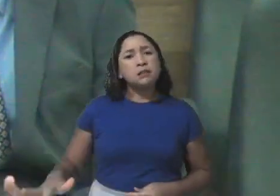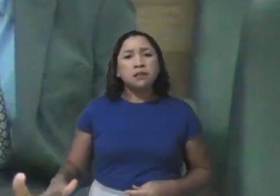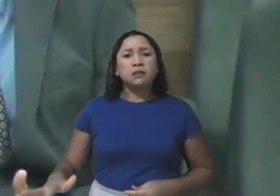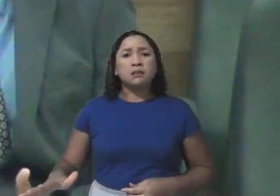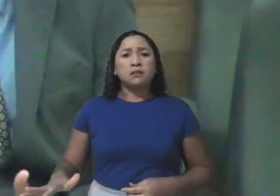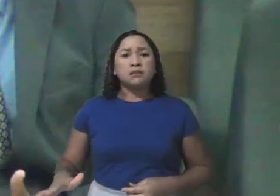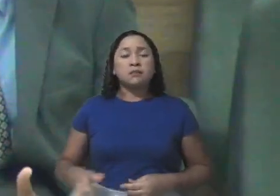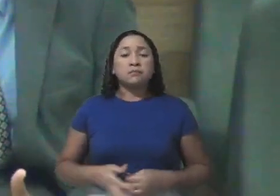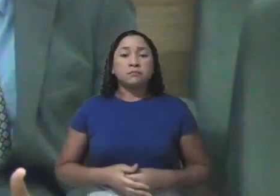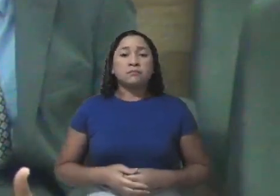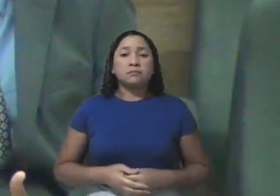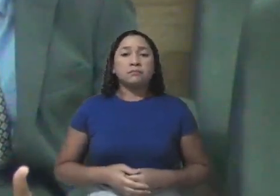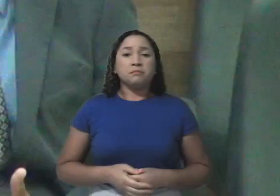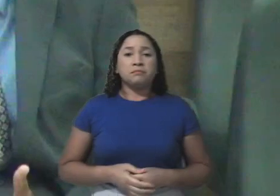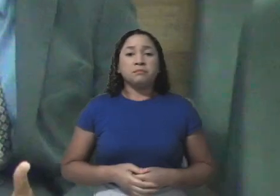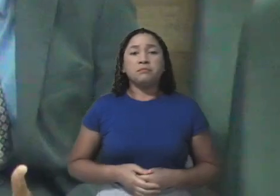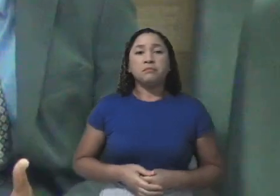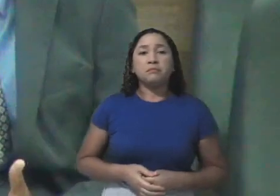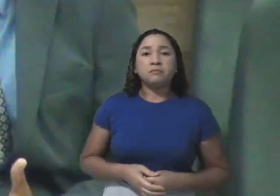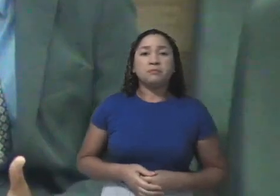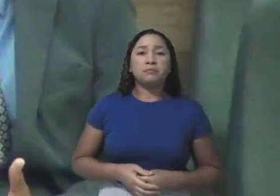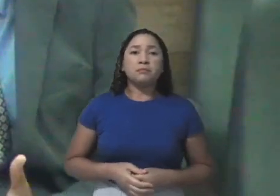4 e 5.